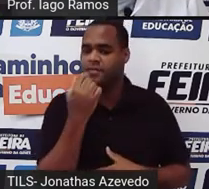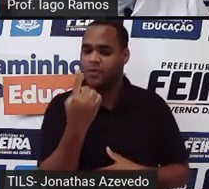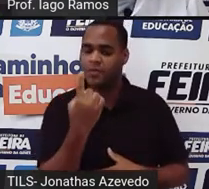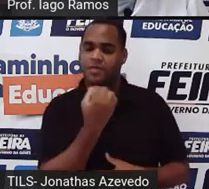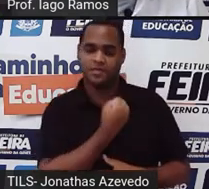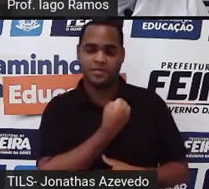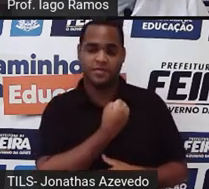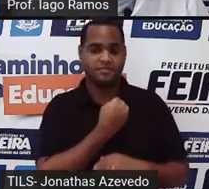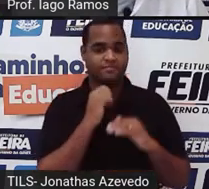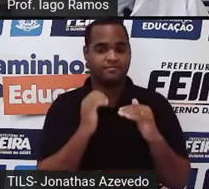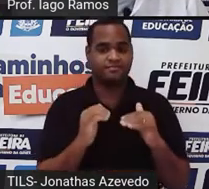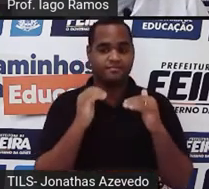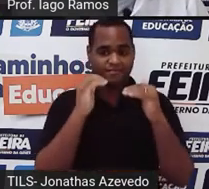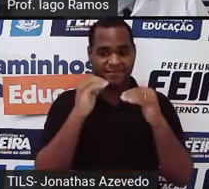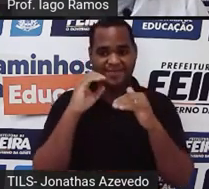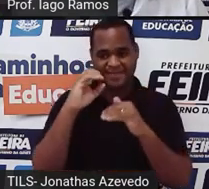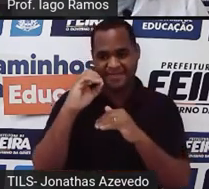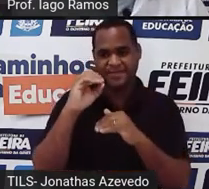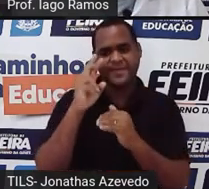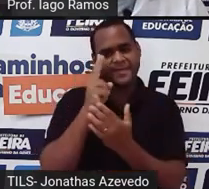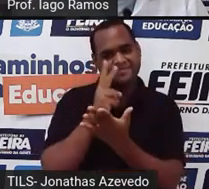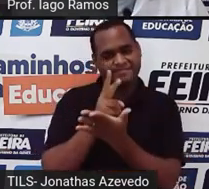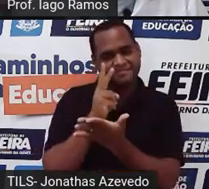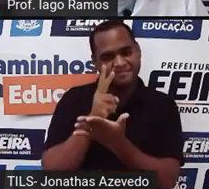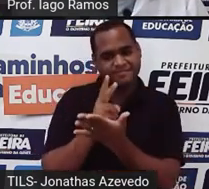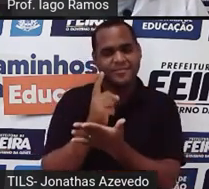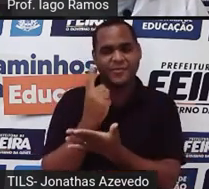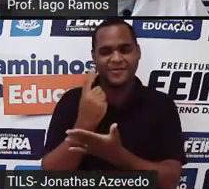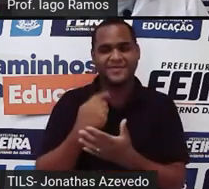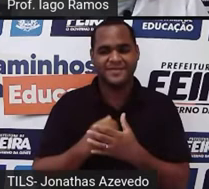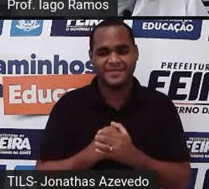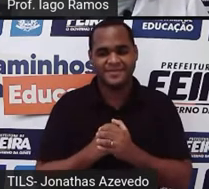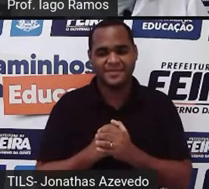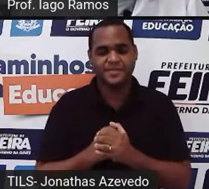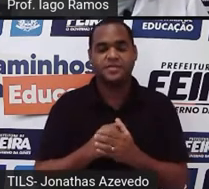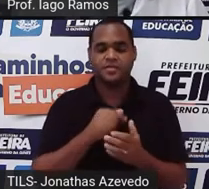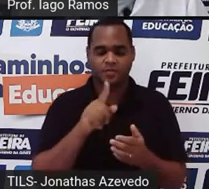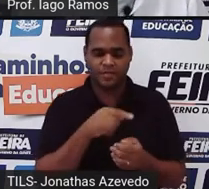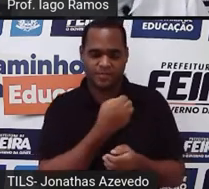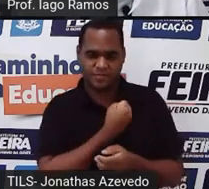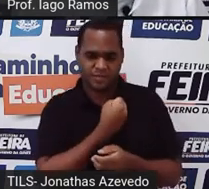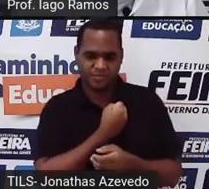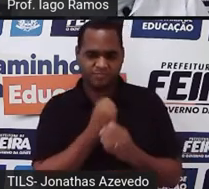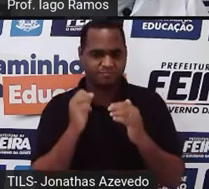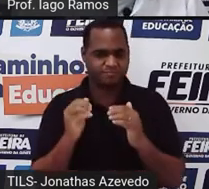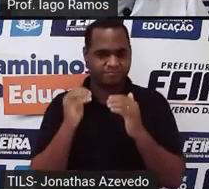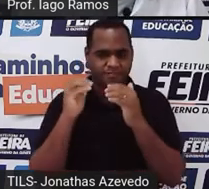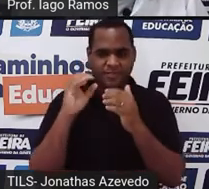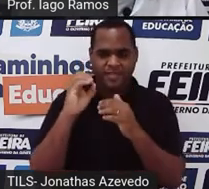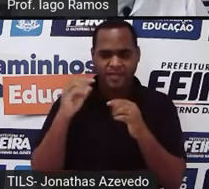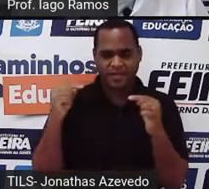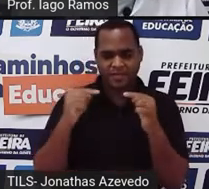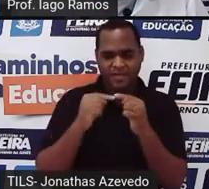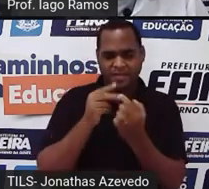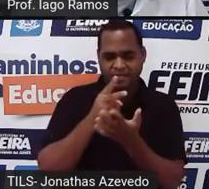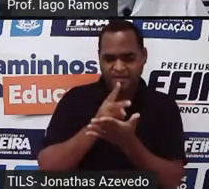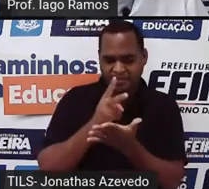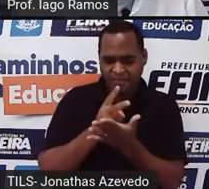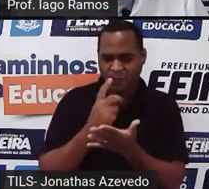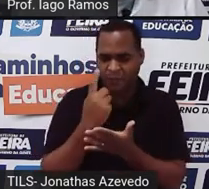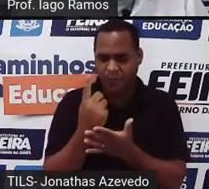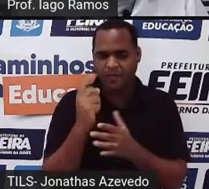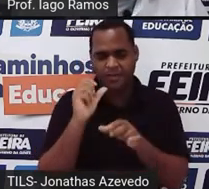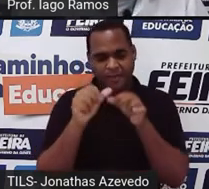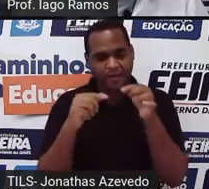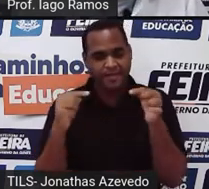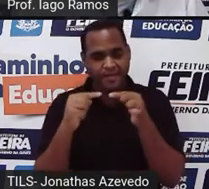a zero, o resultado é sempre 1. E lembrando que esse número elevado a zero só não vai dar 1 se for zero elevado